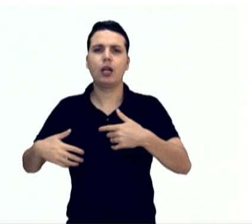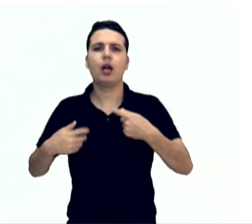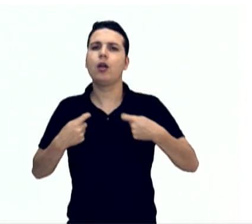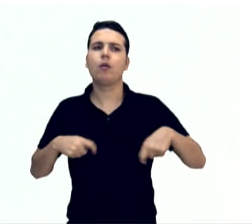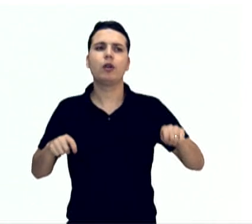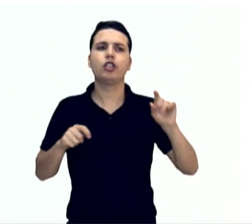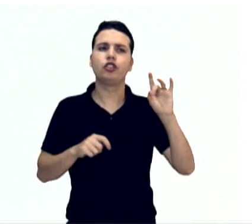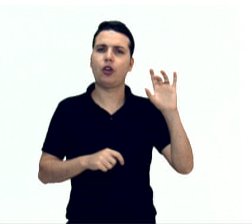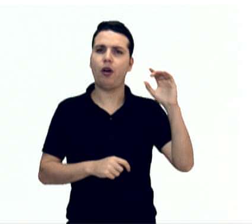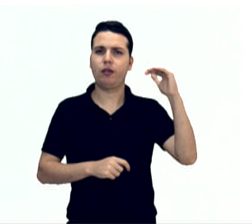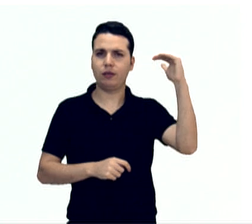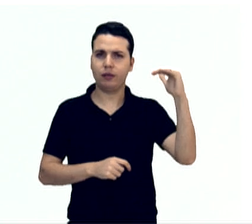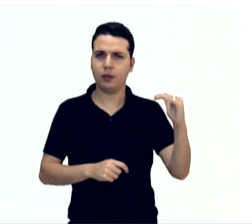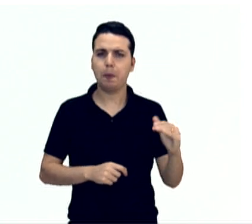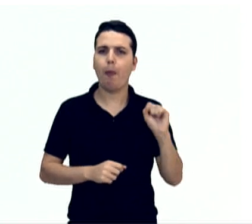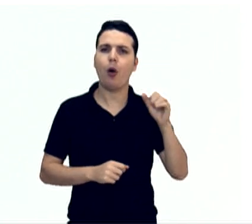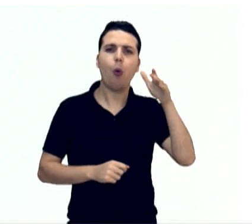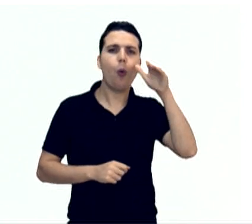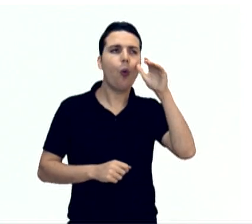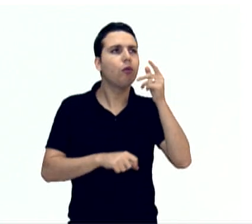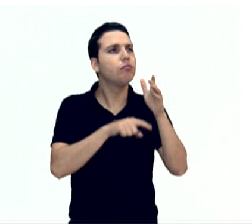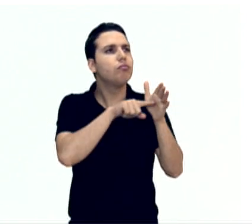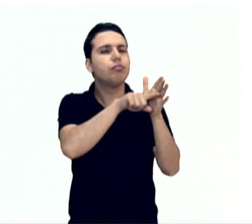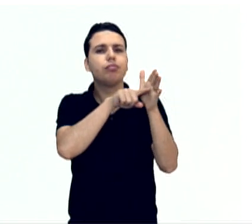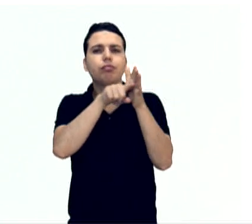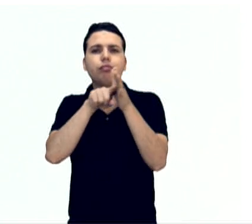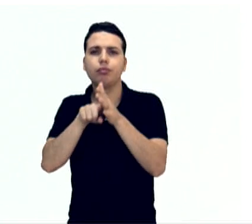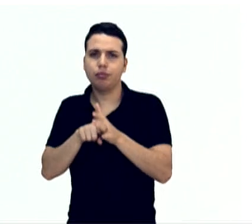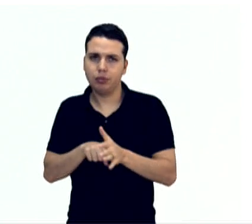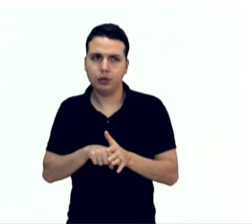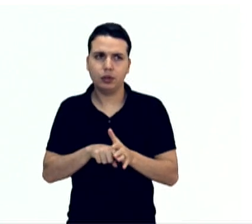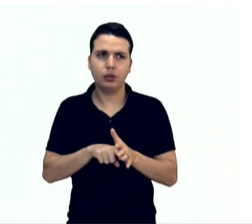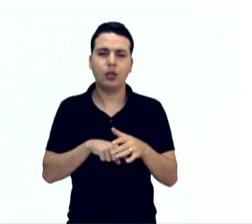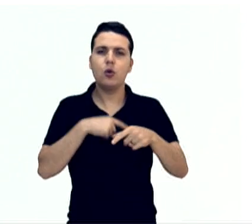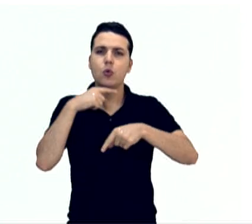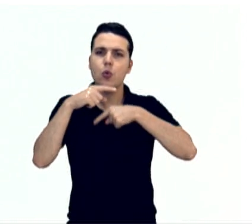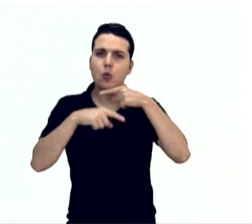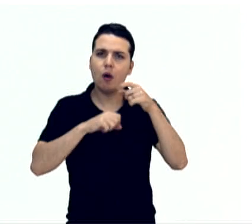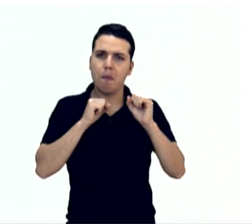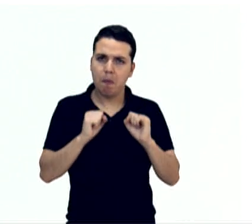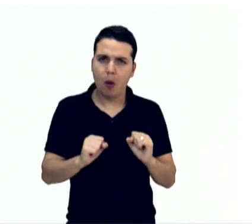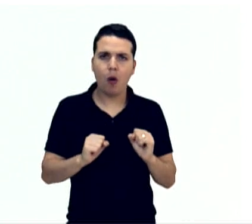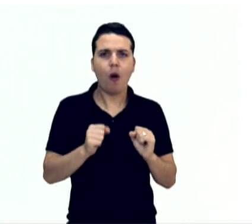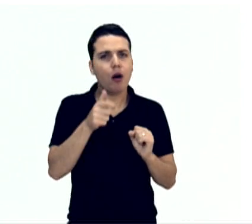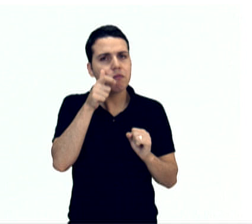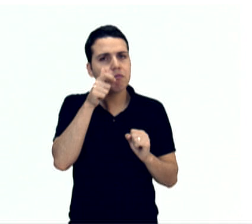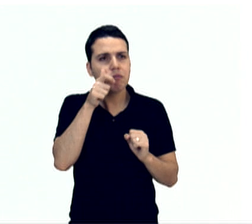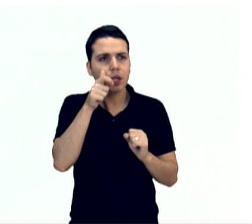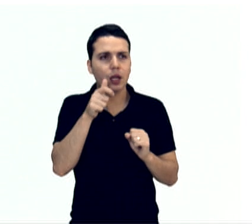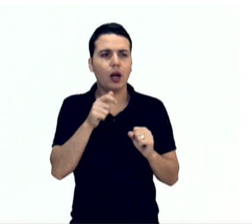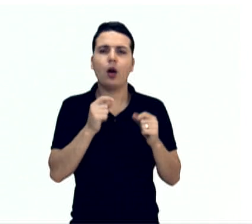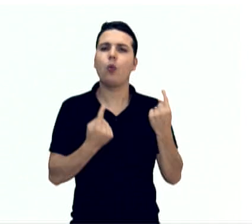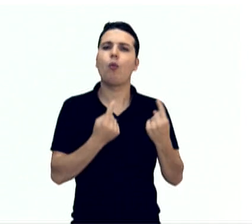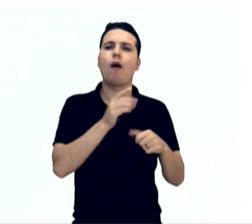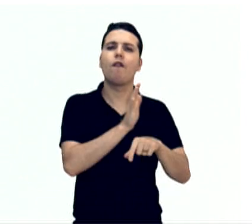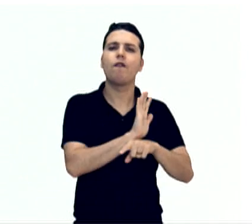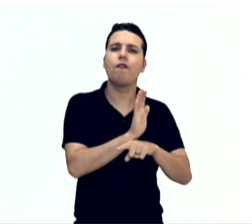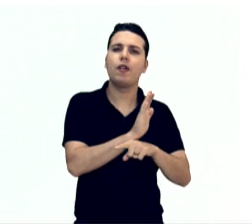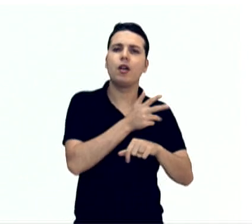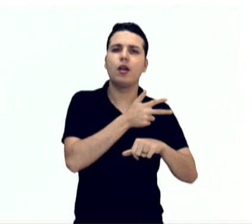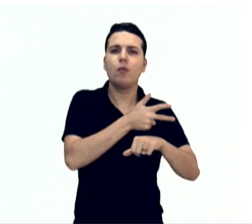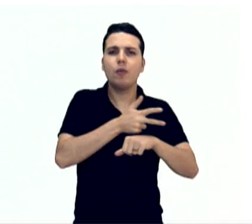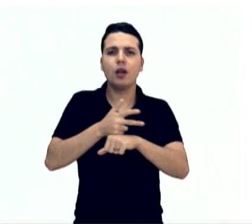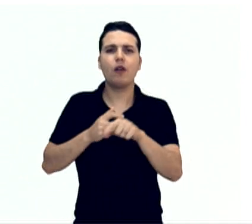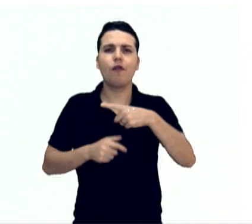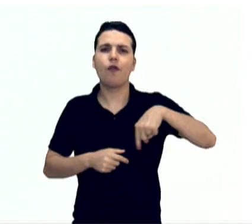só nessas, né? Sejam curiosos, pesquisem, tirem as dúvidas de vocês, relacionem que filmes que vocês viram